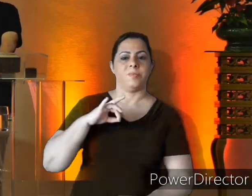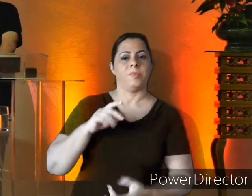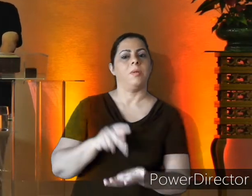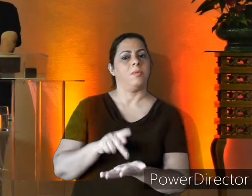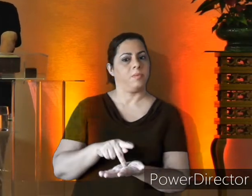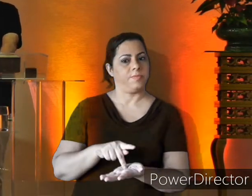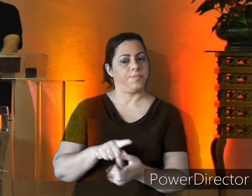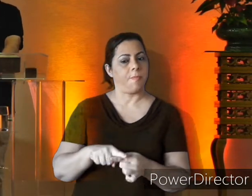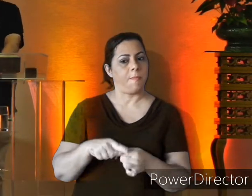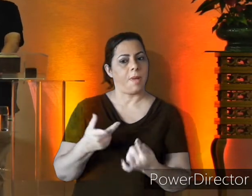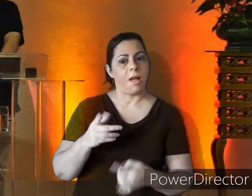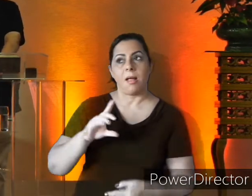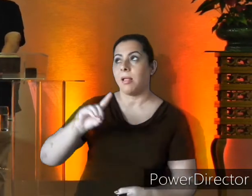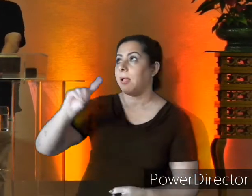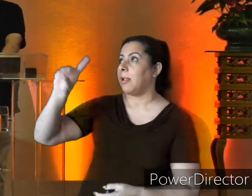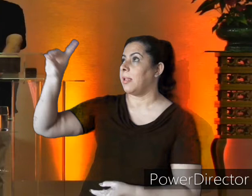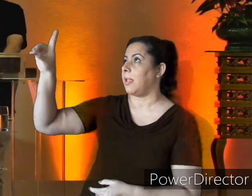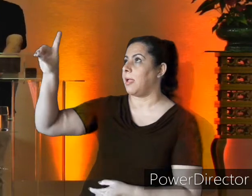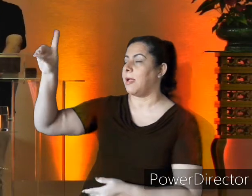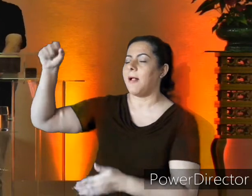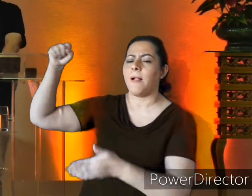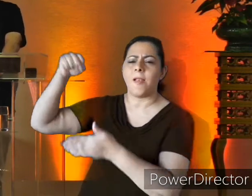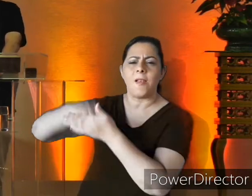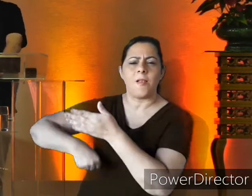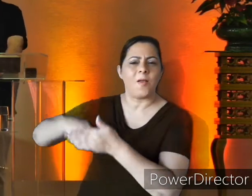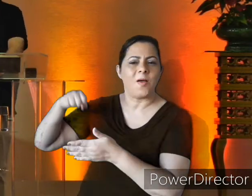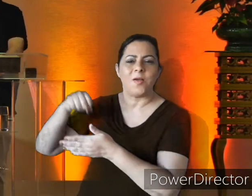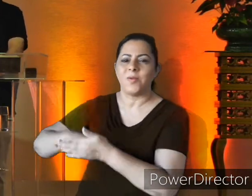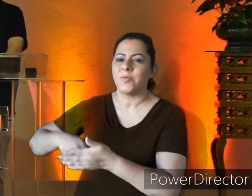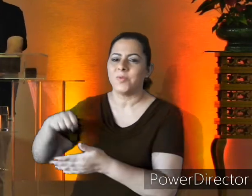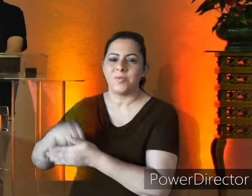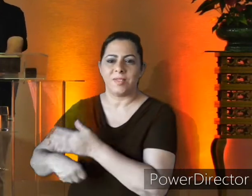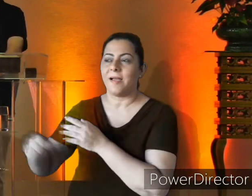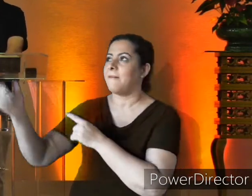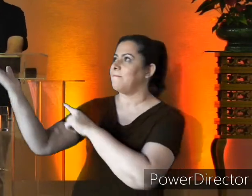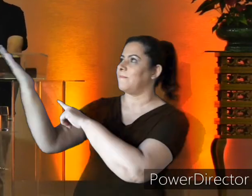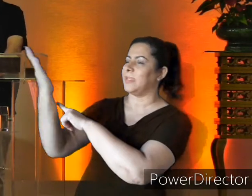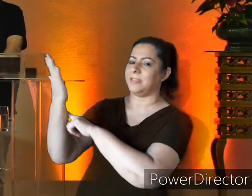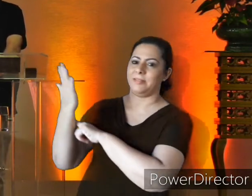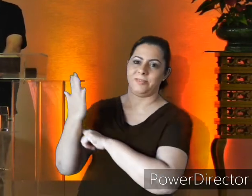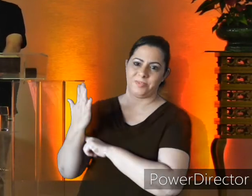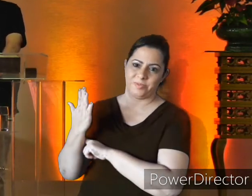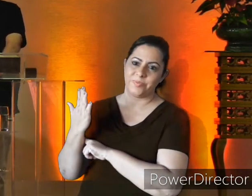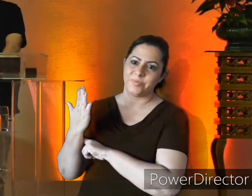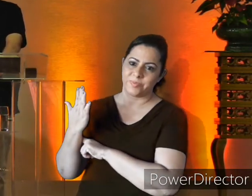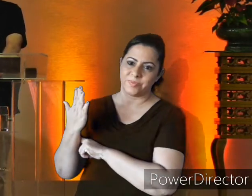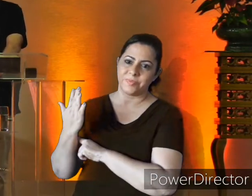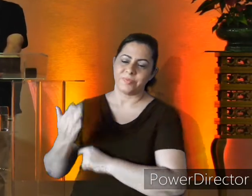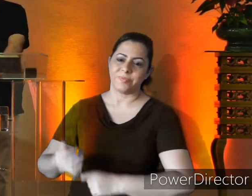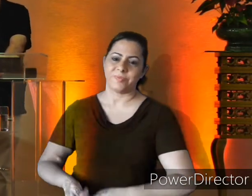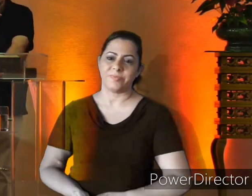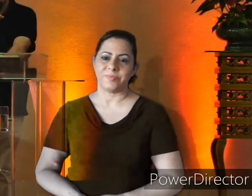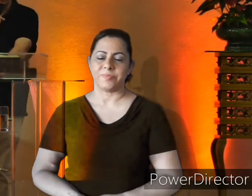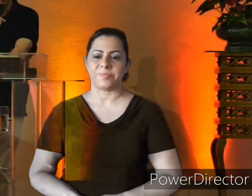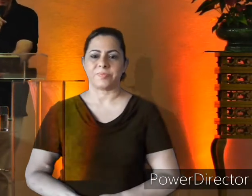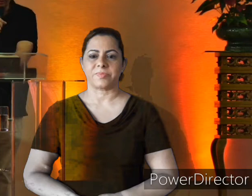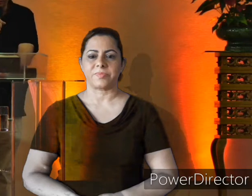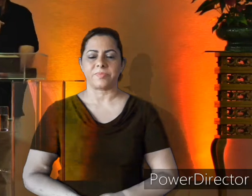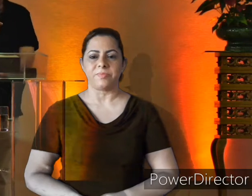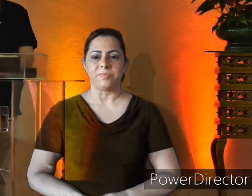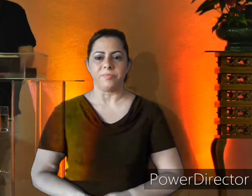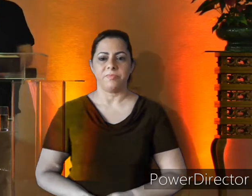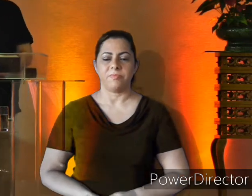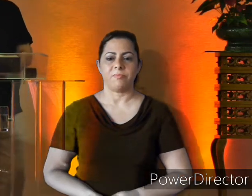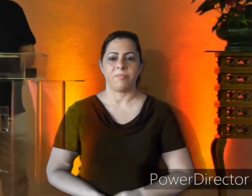verdadeira, mas como Deus zela e peleja por nós, como Deus nos guarda. Pela